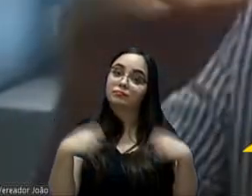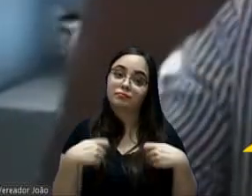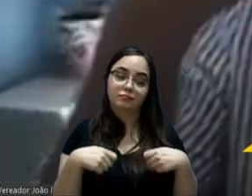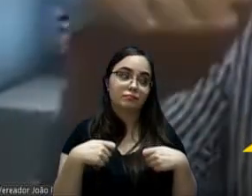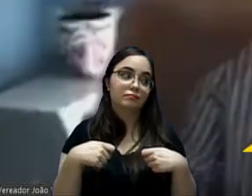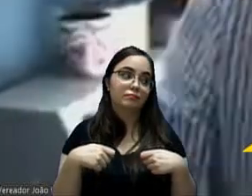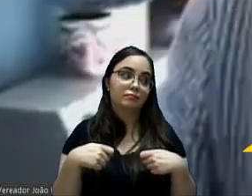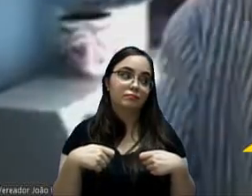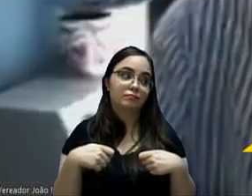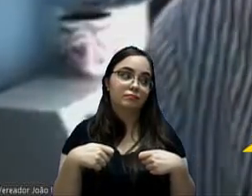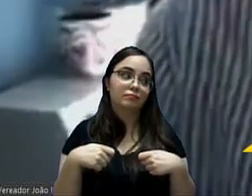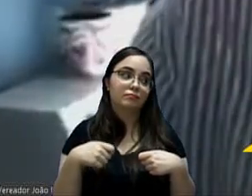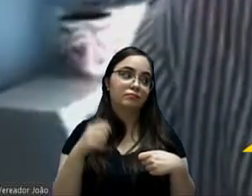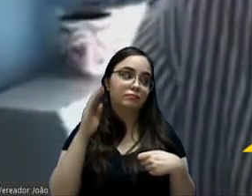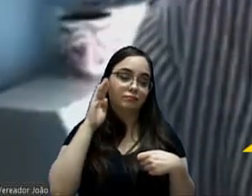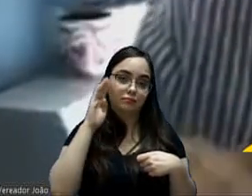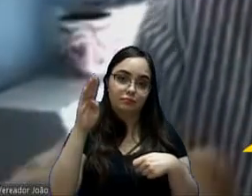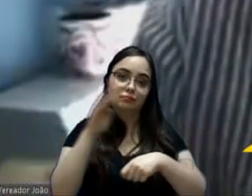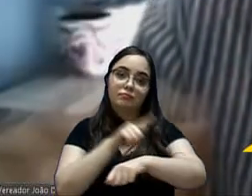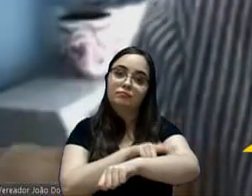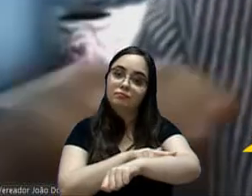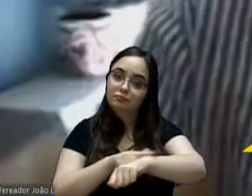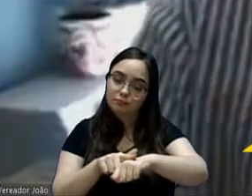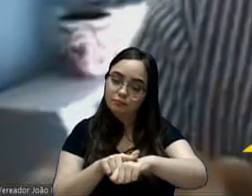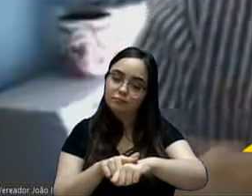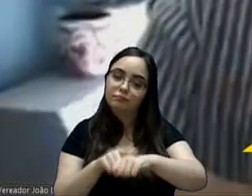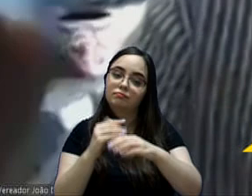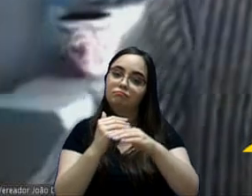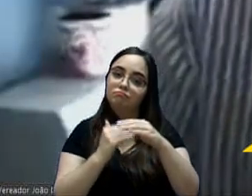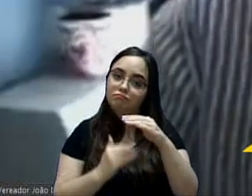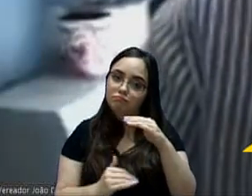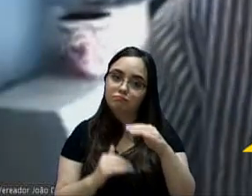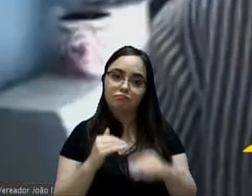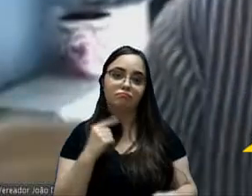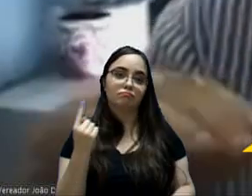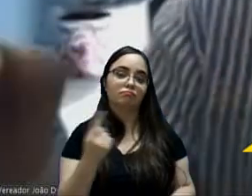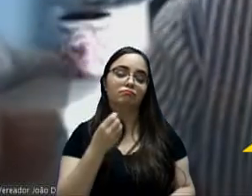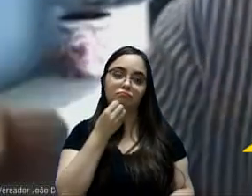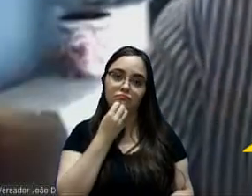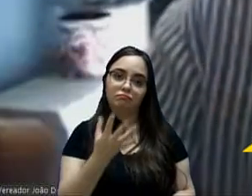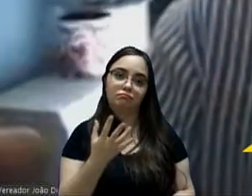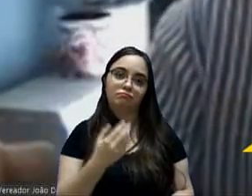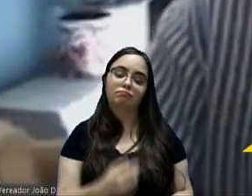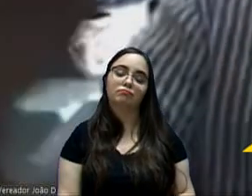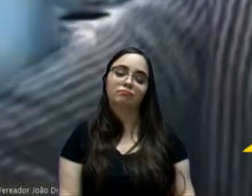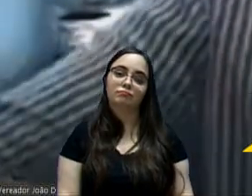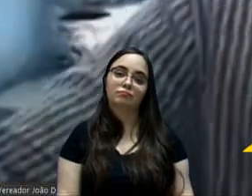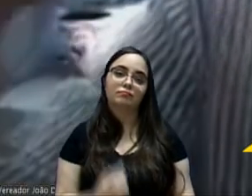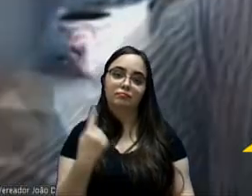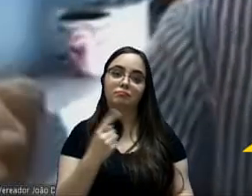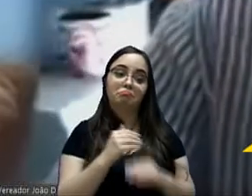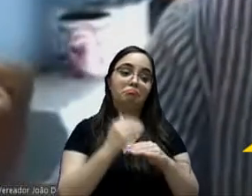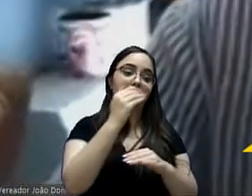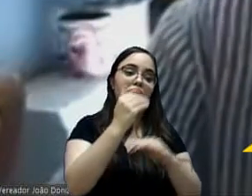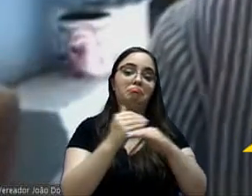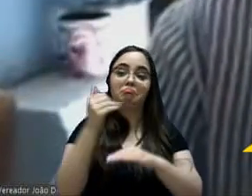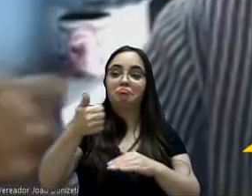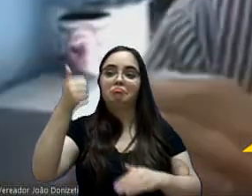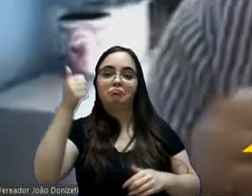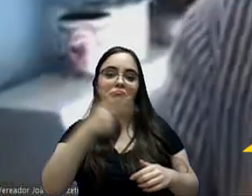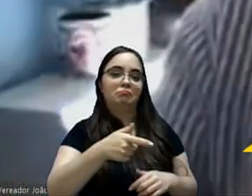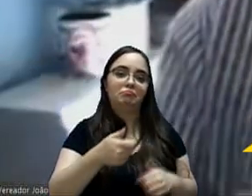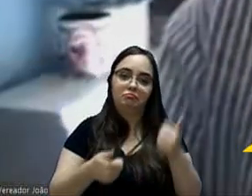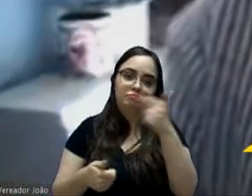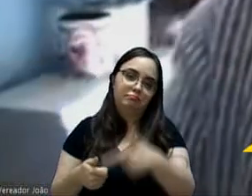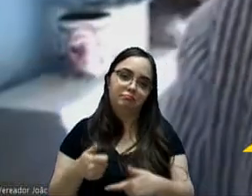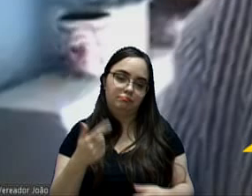viu? Sandalinha de humildade cabe, é bom para todo mundo, cabe para todo mundo. Aqui ninguém é melhor que ninguém. O